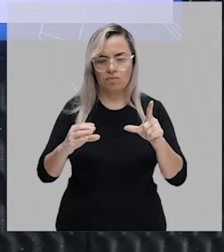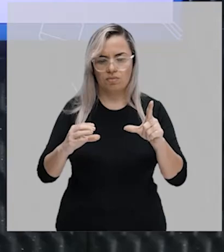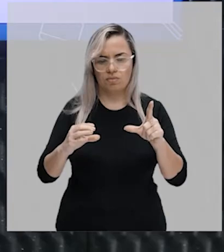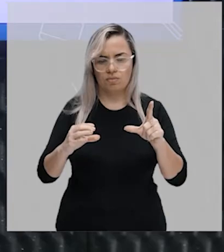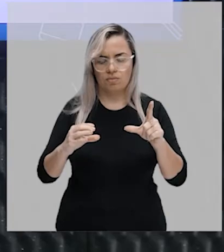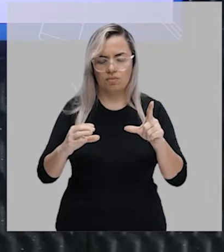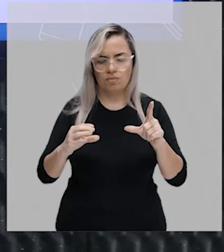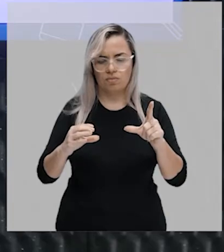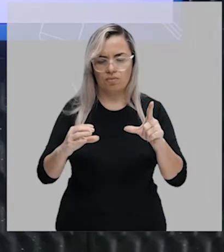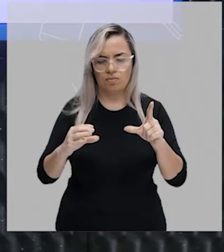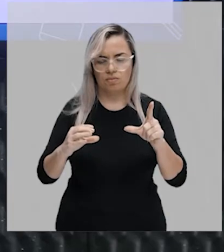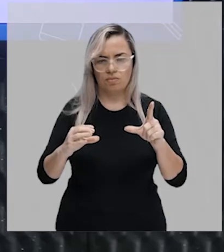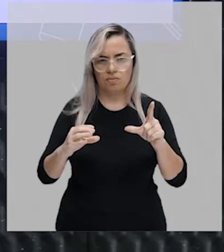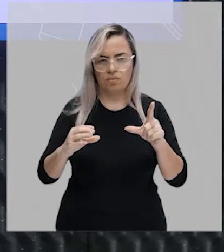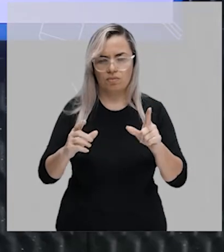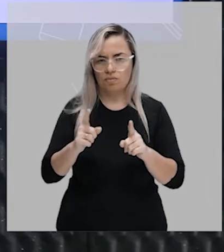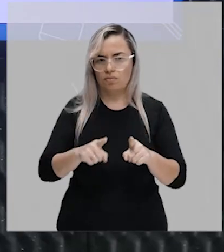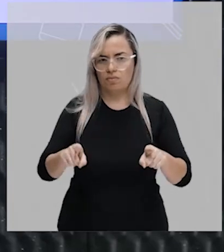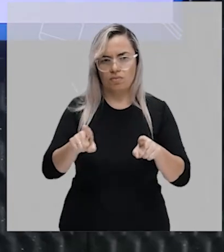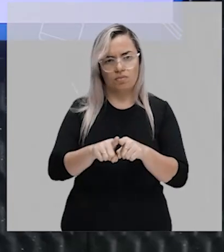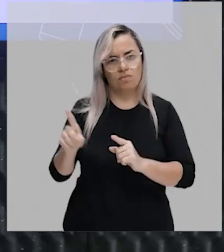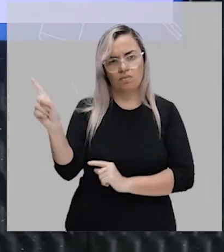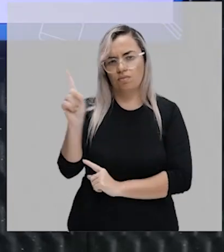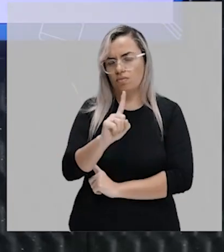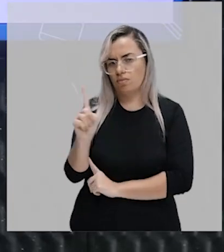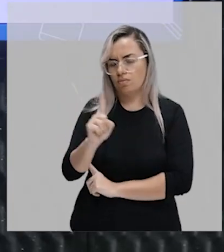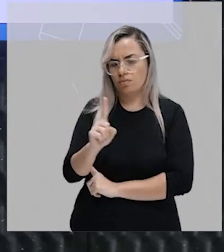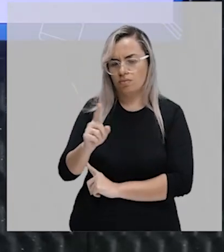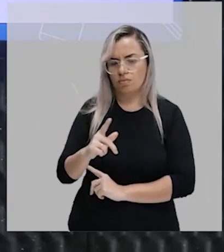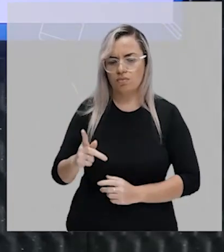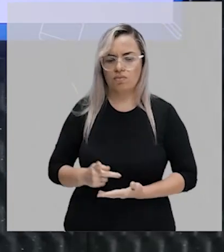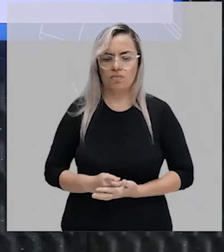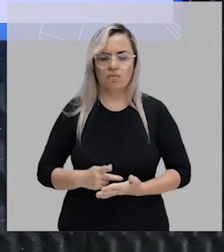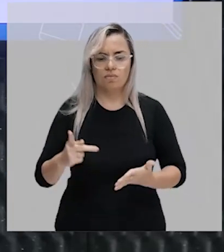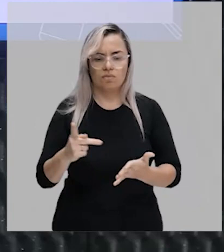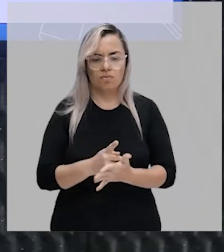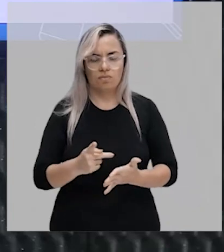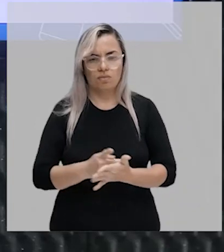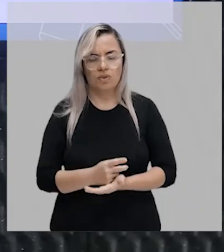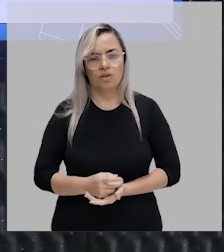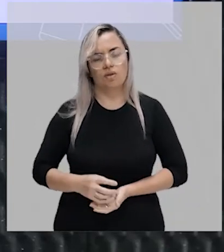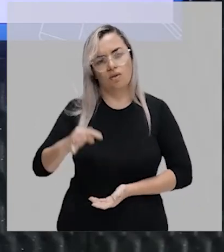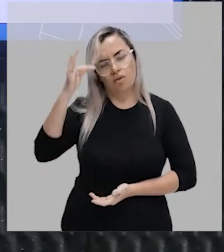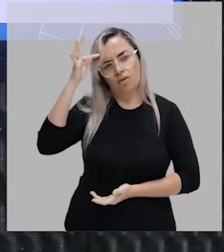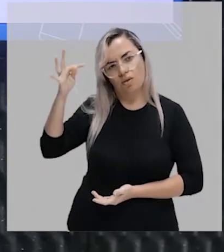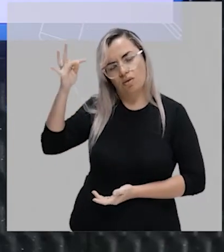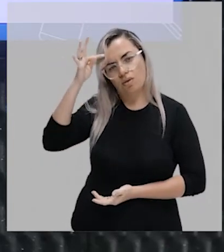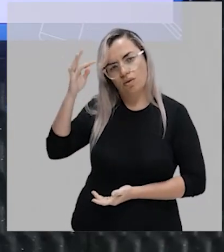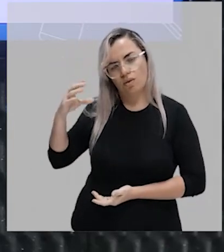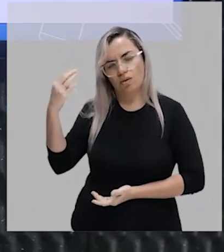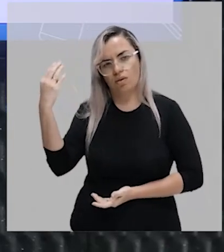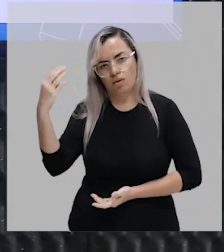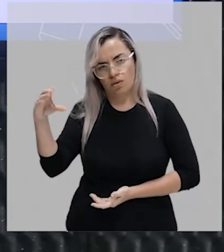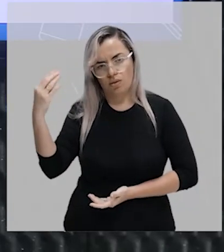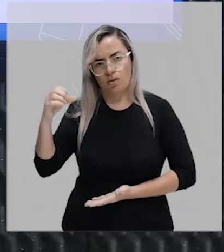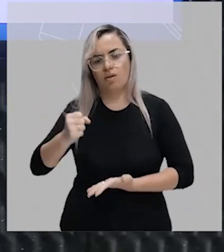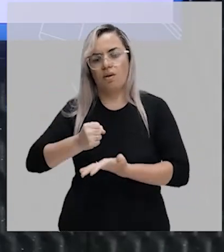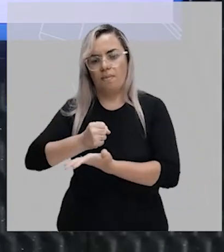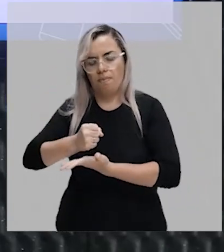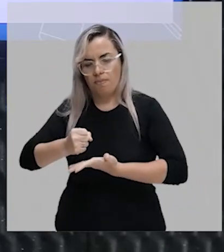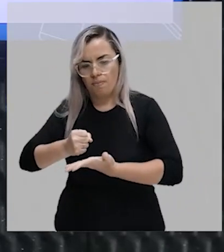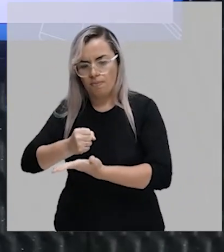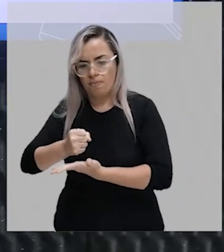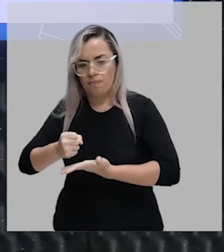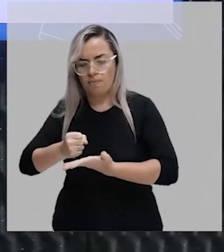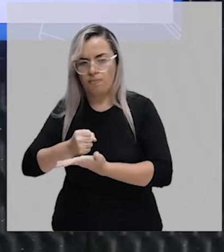do cotidiano? Também não é por aí, pessoal. Por quê? Uma teoria científica, ela é baseada